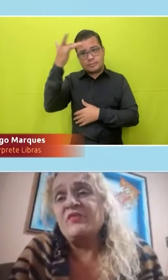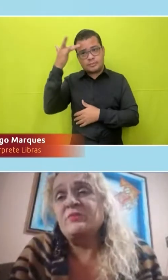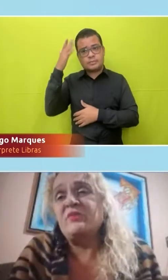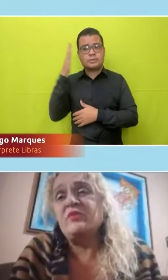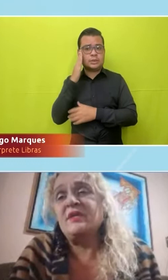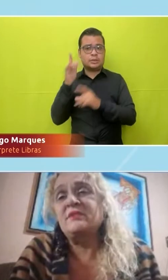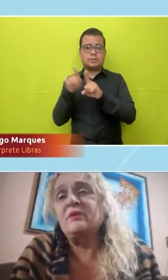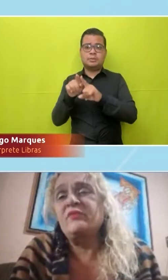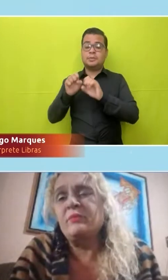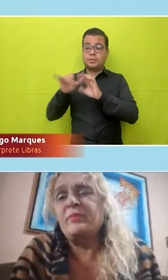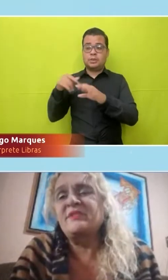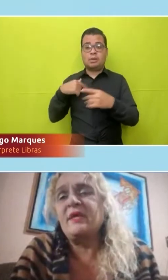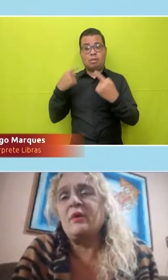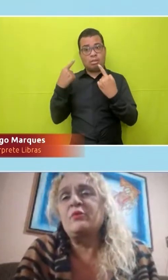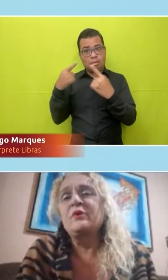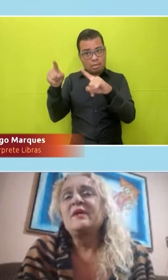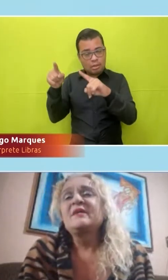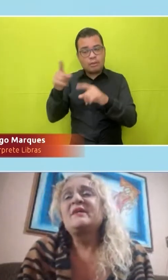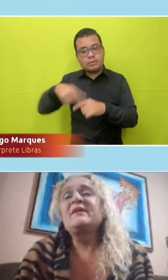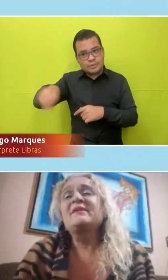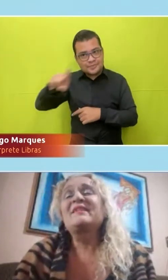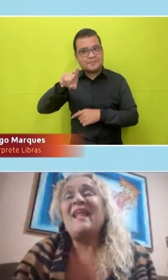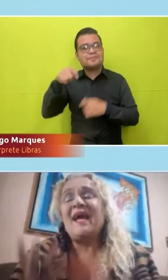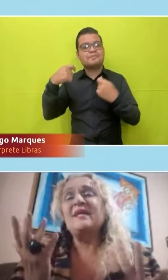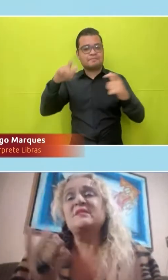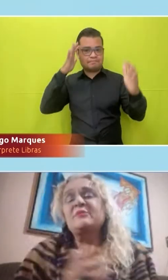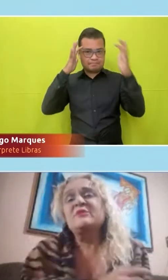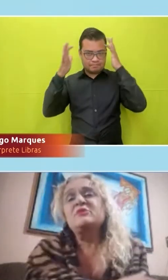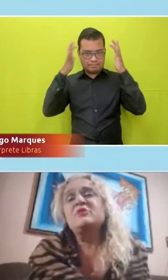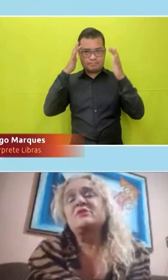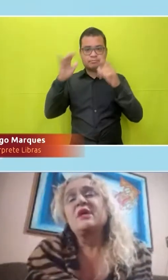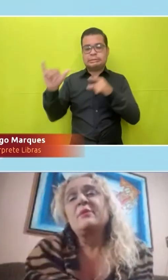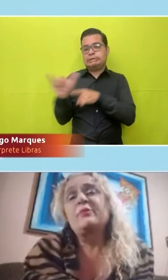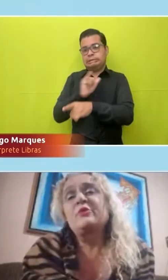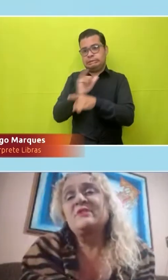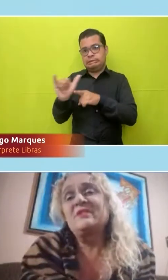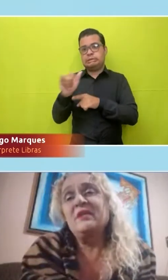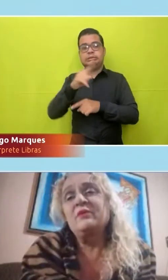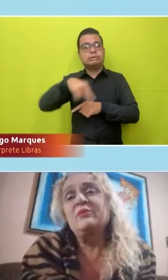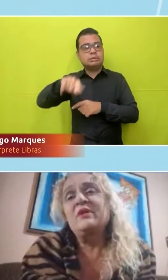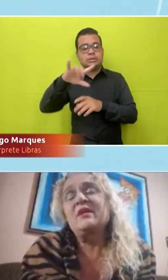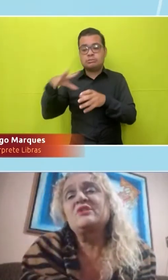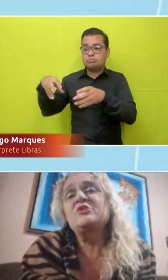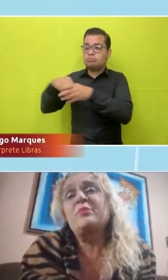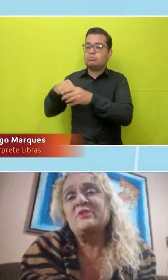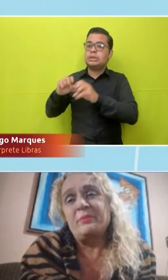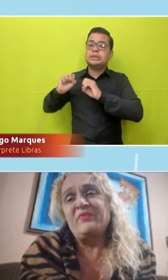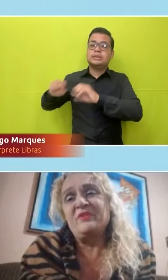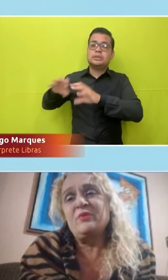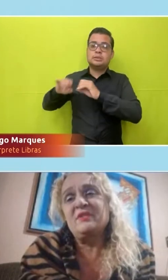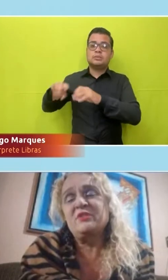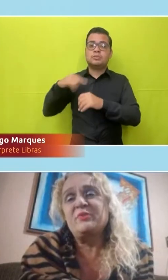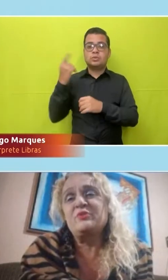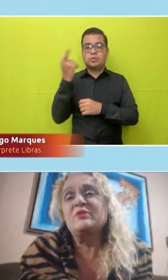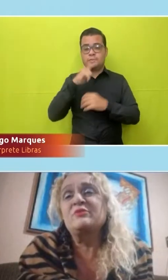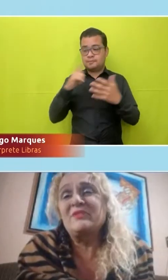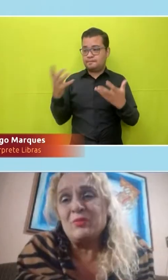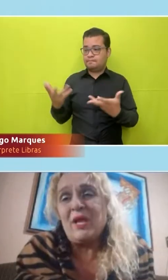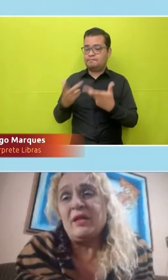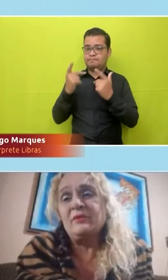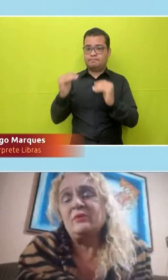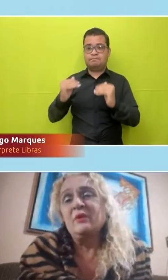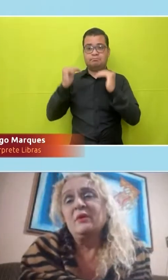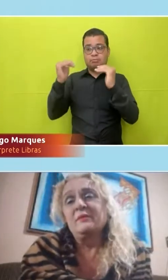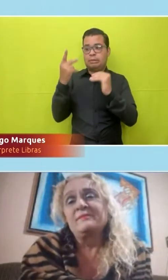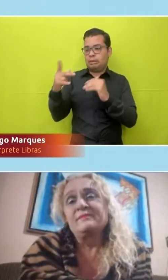que eu fiz provocação, vamos pensar algo que traga essas pessoas para o ensino e que a gente possa aperfeiçoar essas pessoas no seu